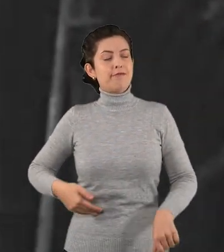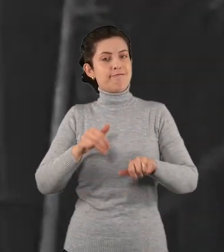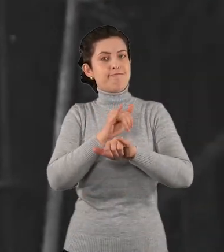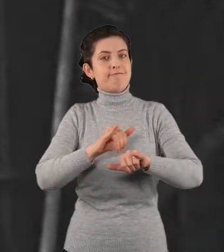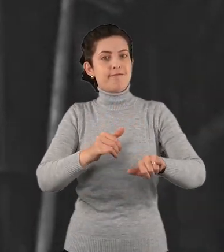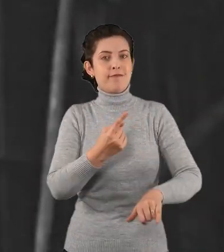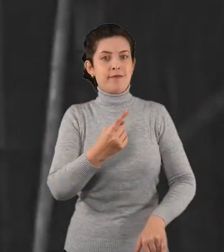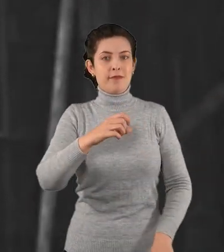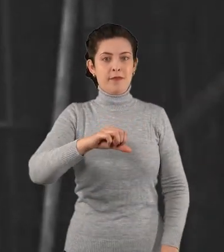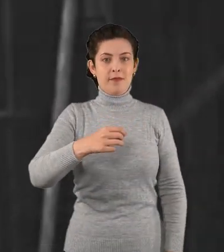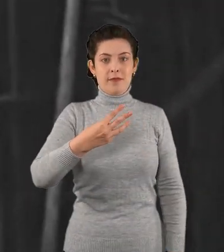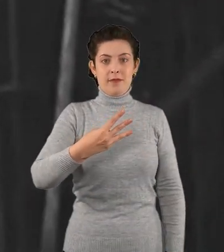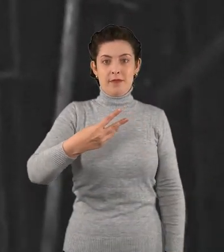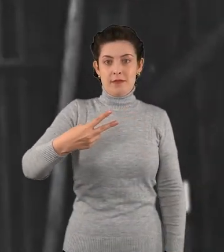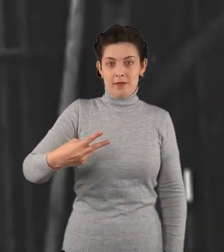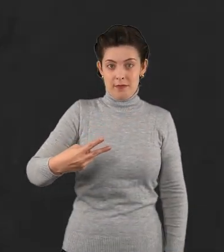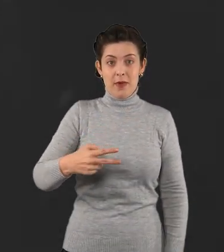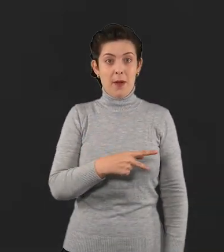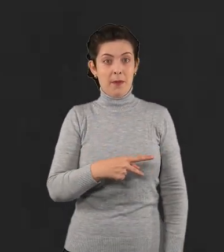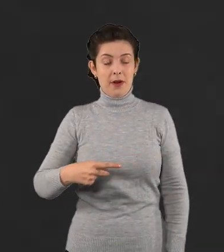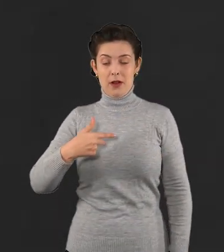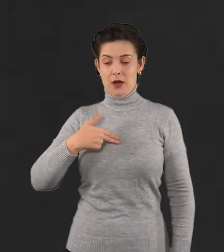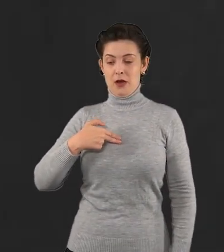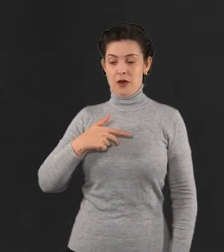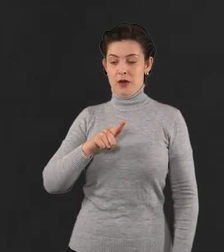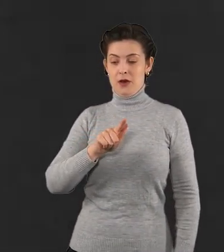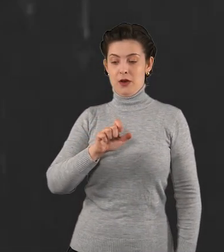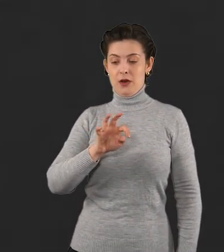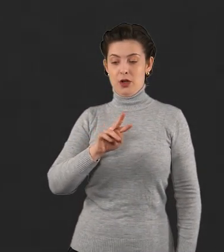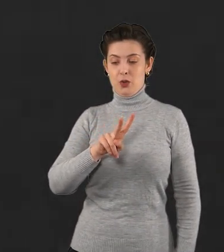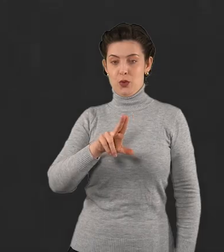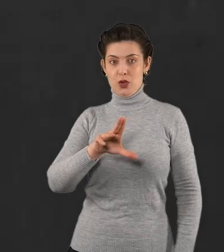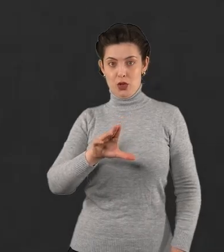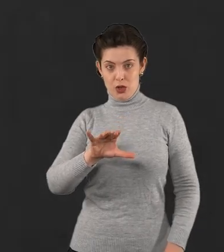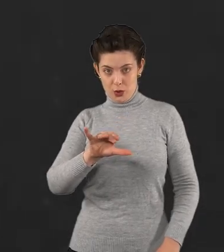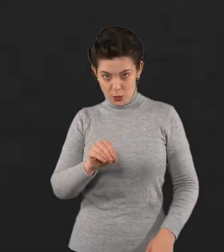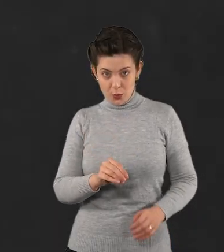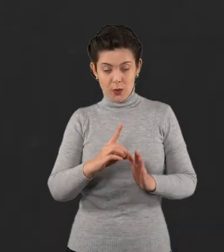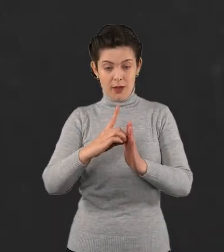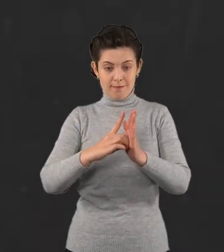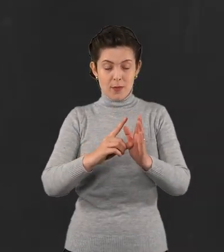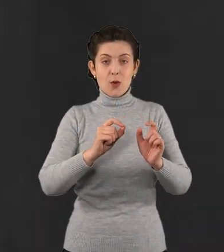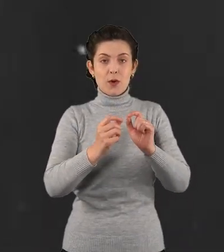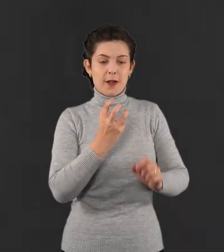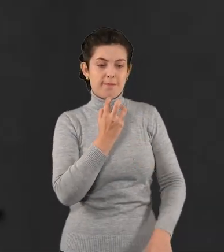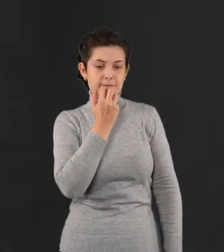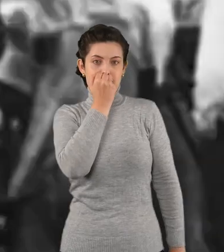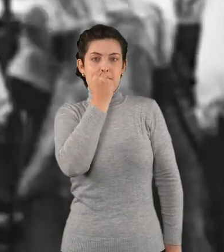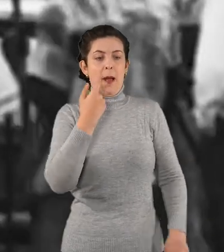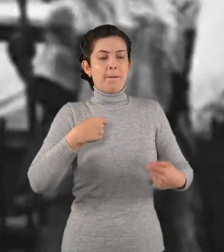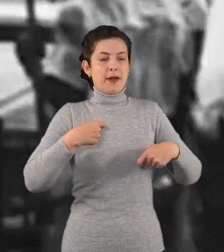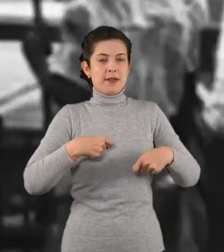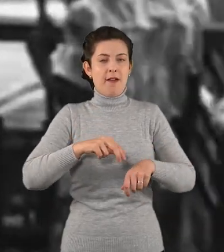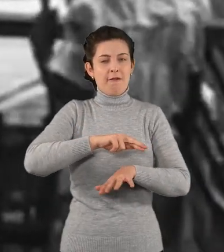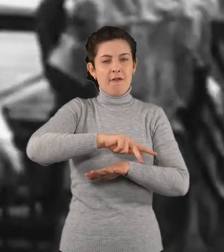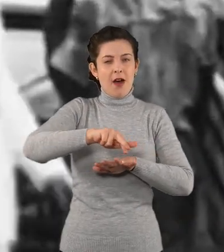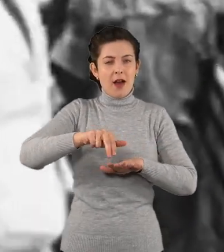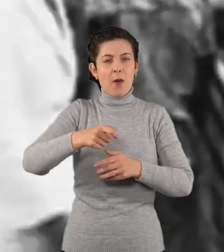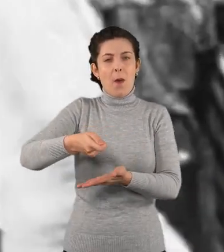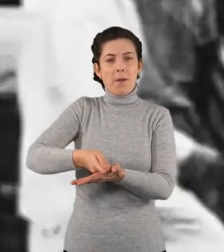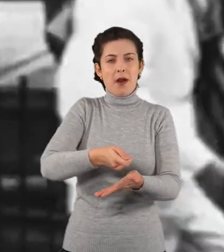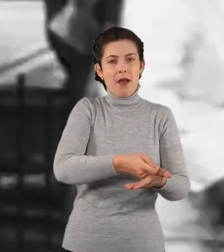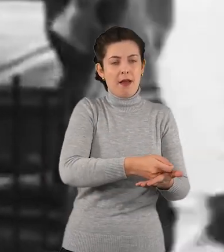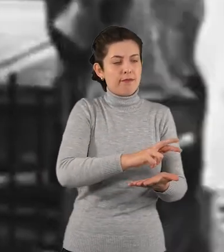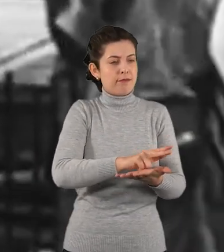governo. Em 1932, o presidente Getúlio Vargas assinou um decreto que institui a censura, trazendo a necessidade de